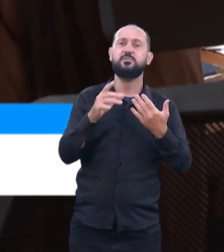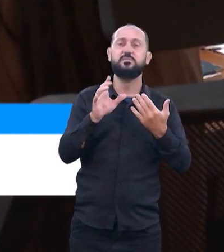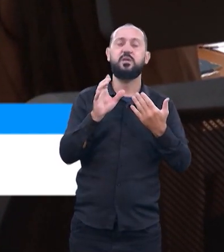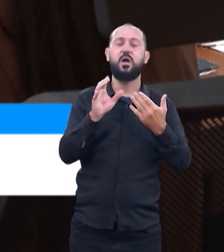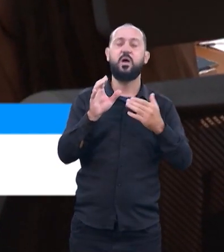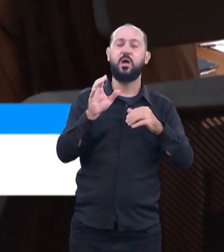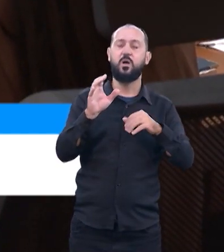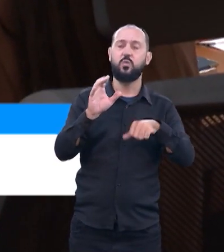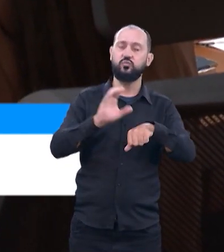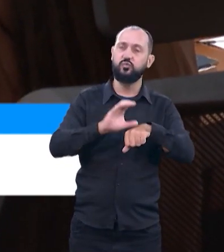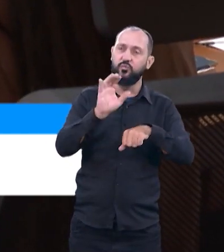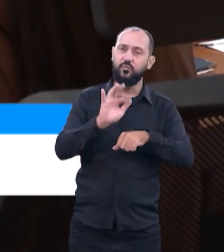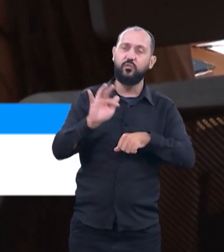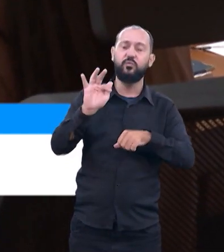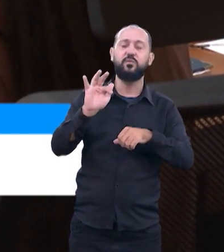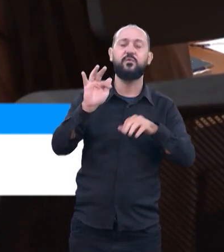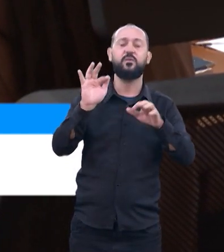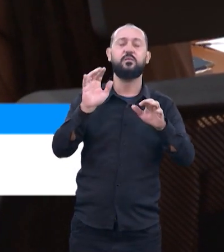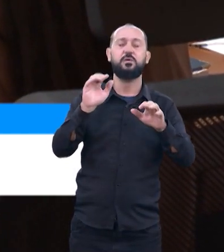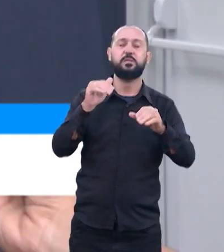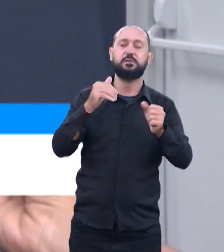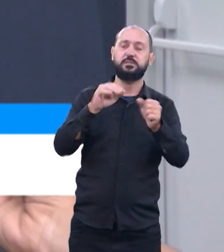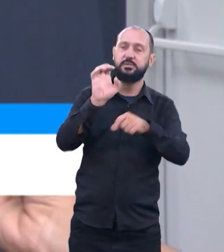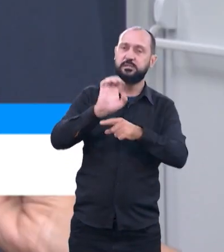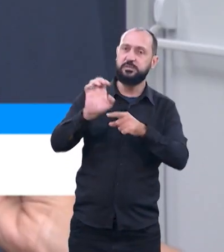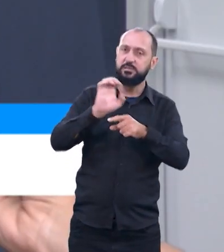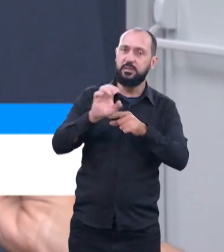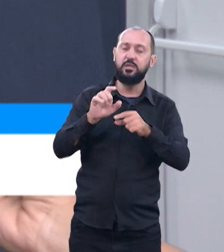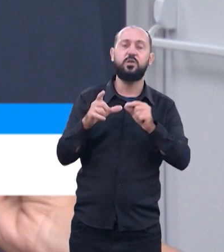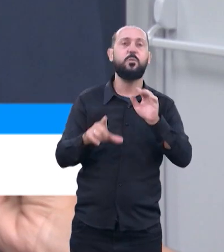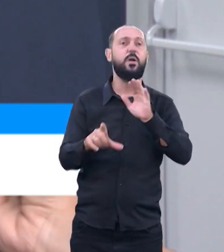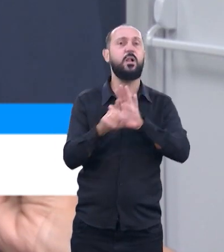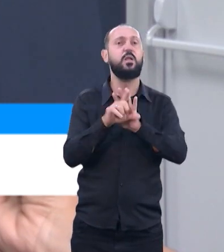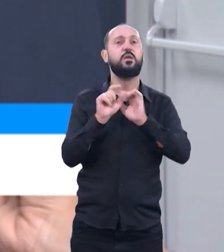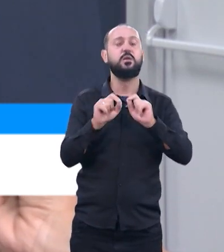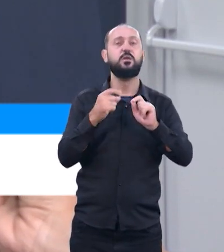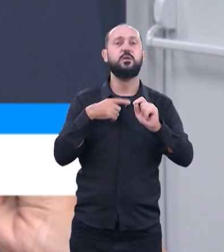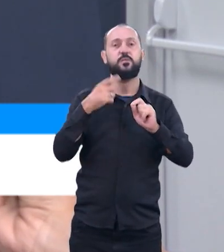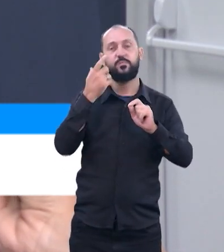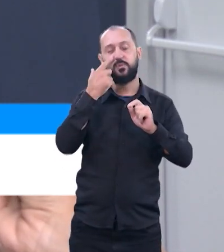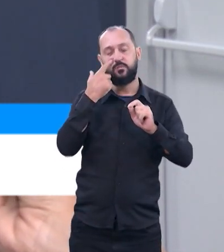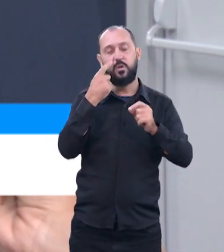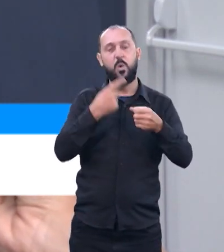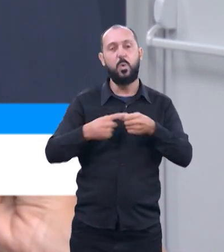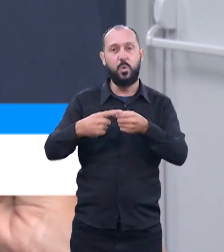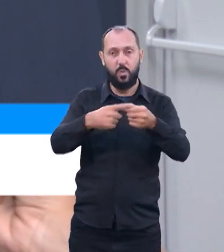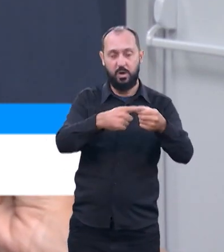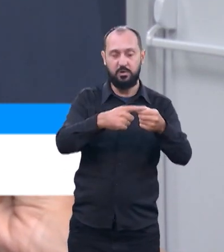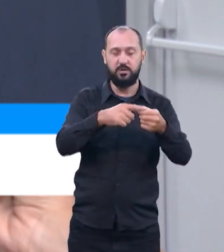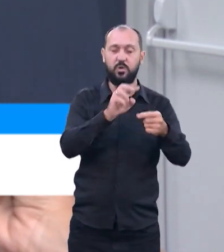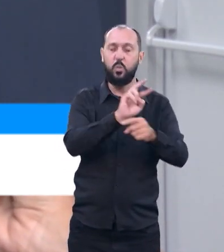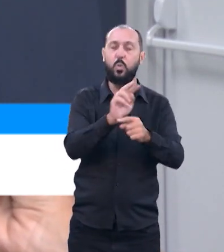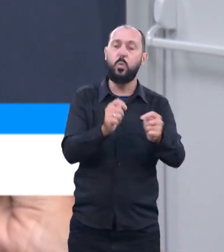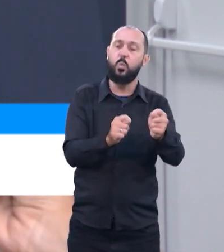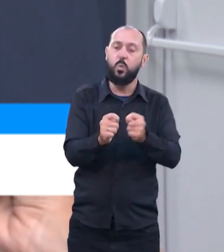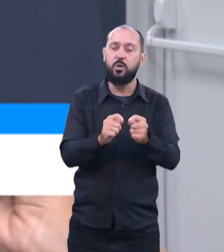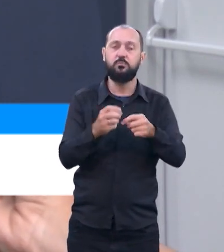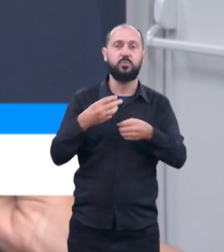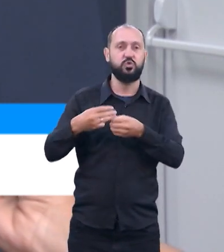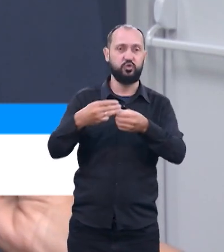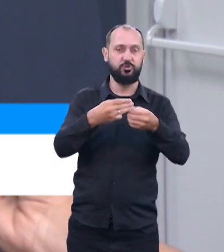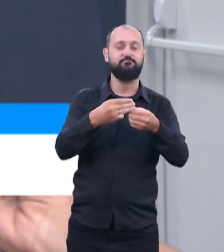sobre a Constituição Federal, estadual e também uma lei orgânica que rege o seu município, leis que regem o seu